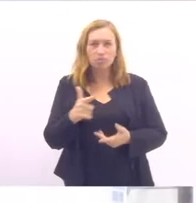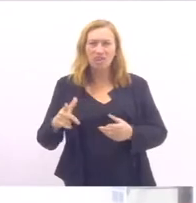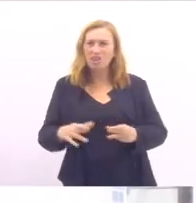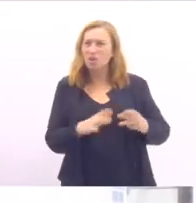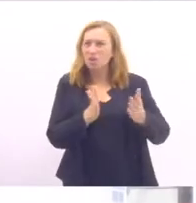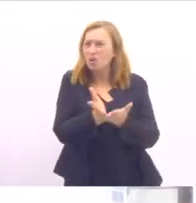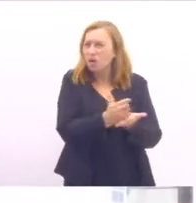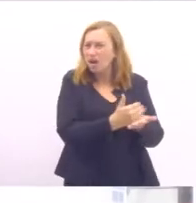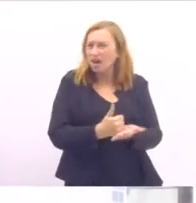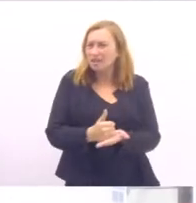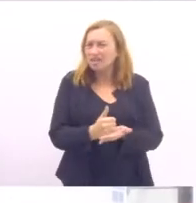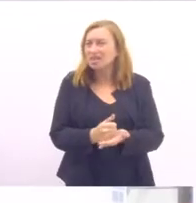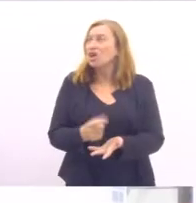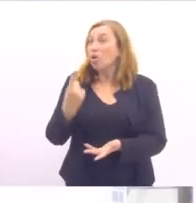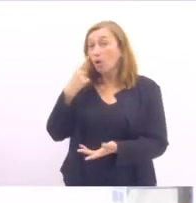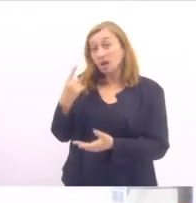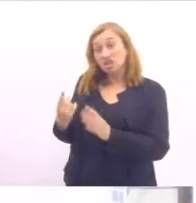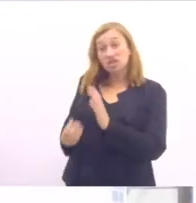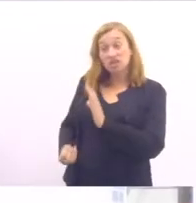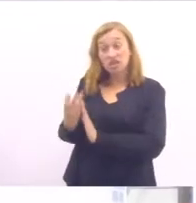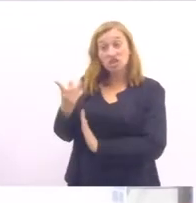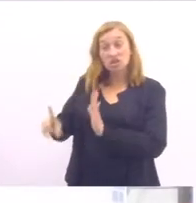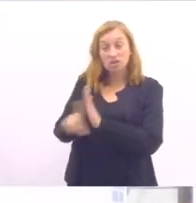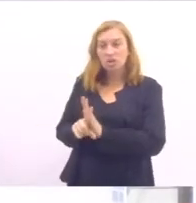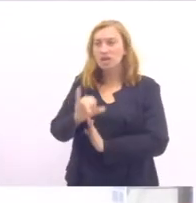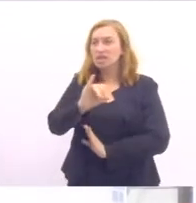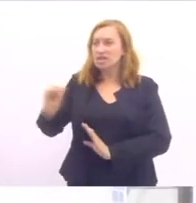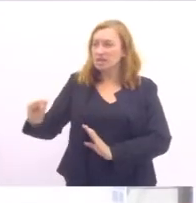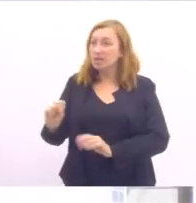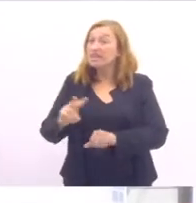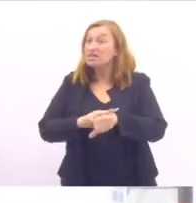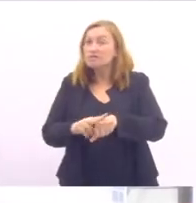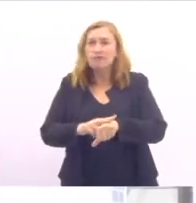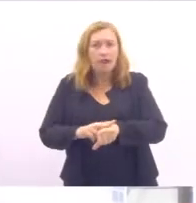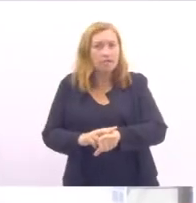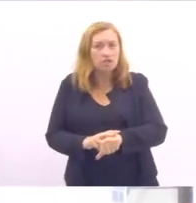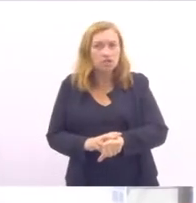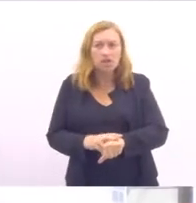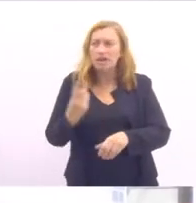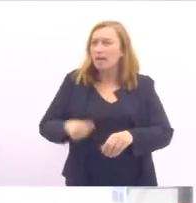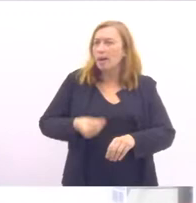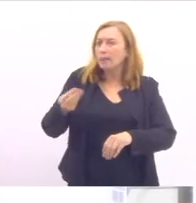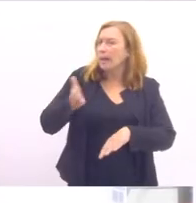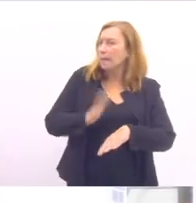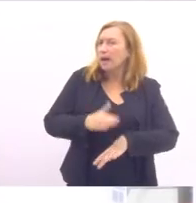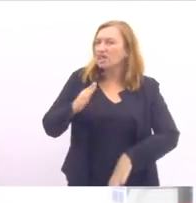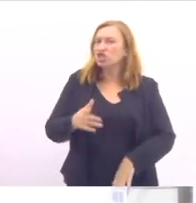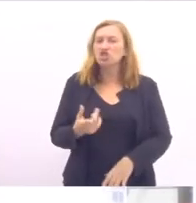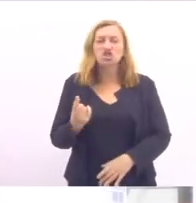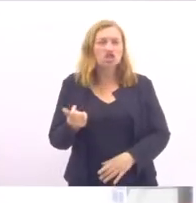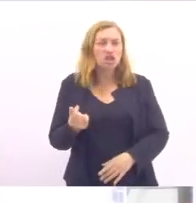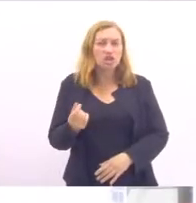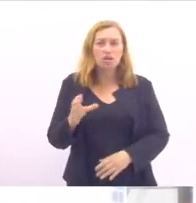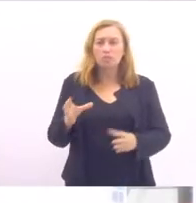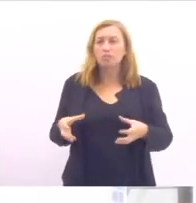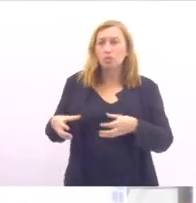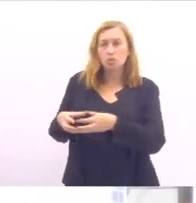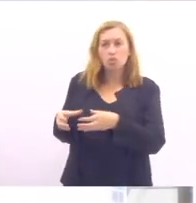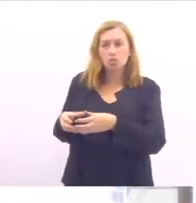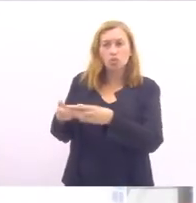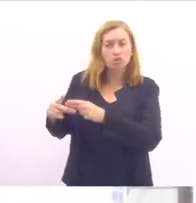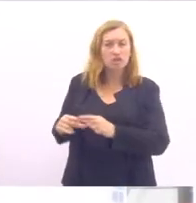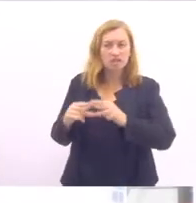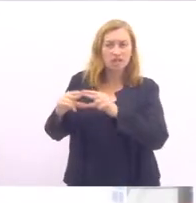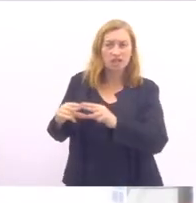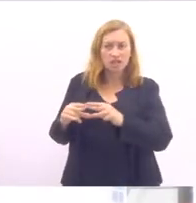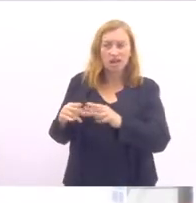que a gente fez aquela lei do ICMS verde, que a gente dá mais dinheiro para as cooperativas que acabarem